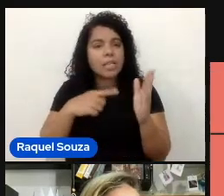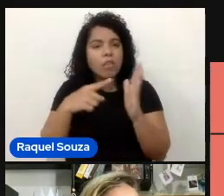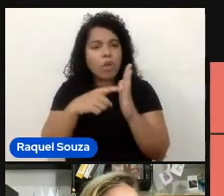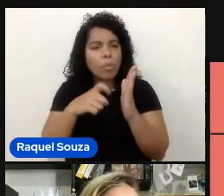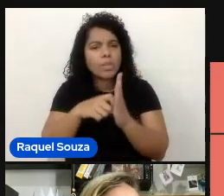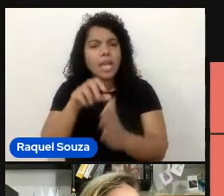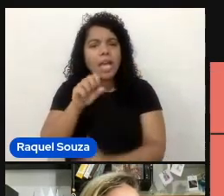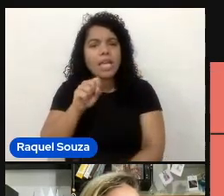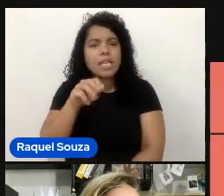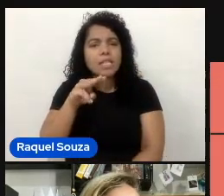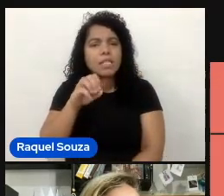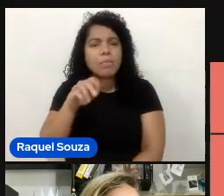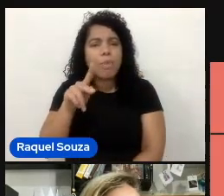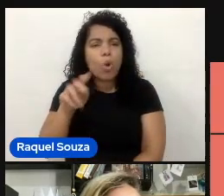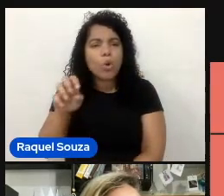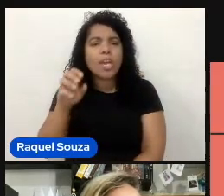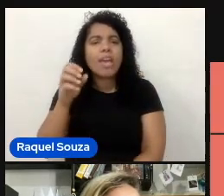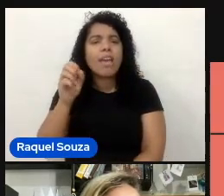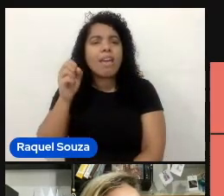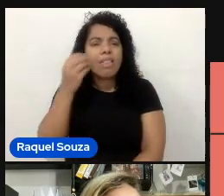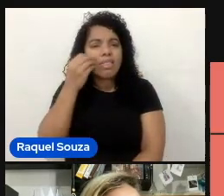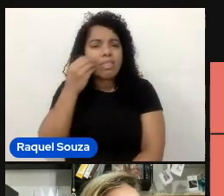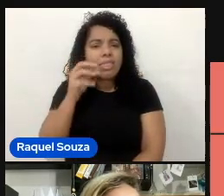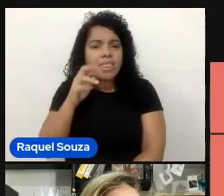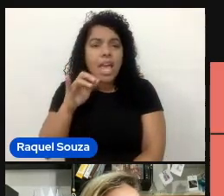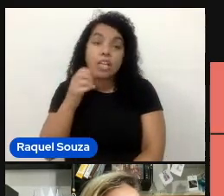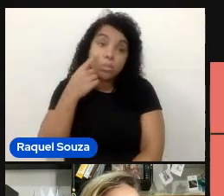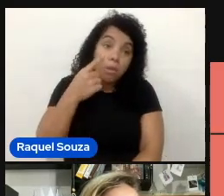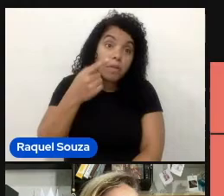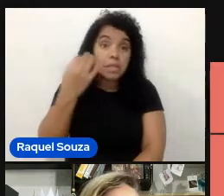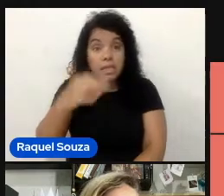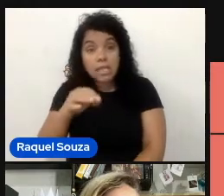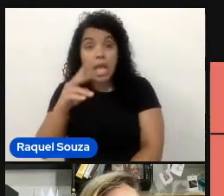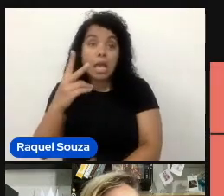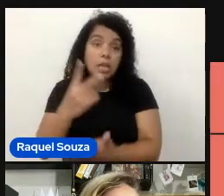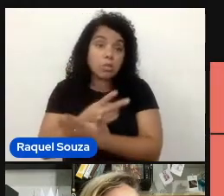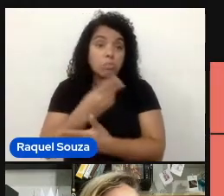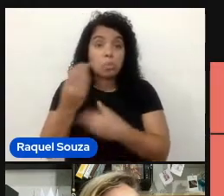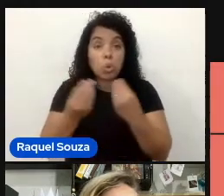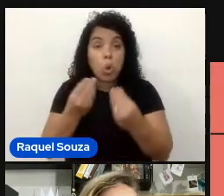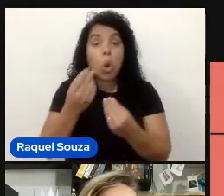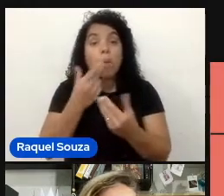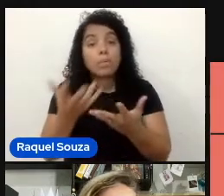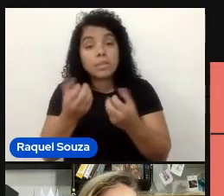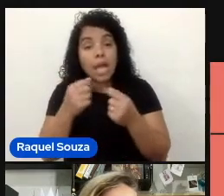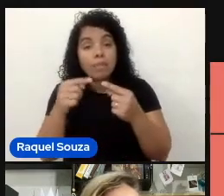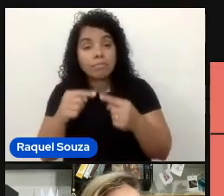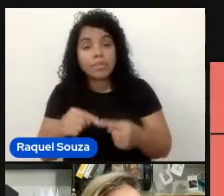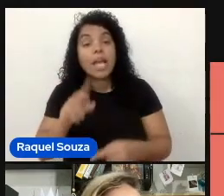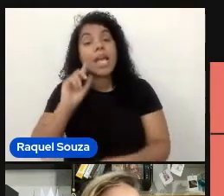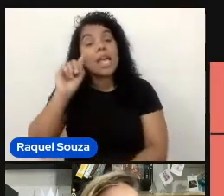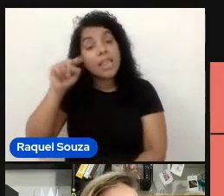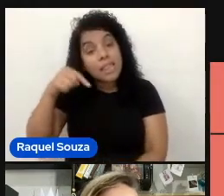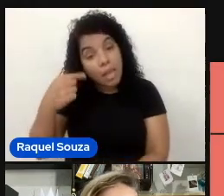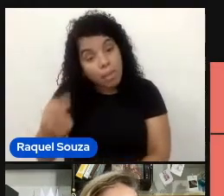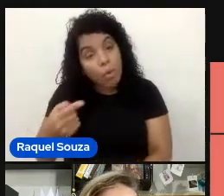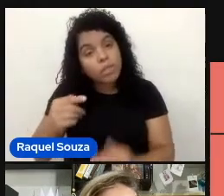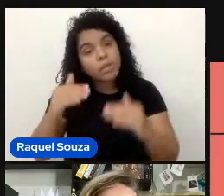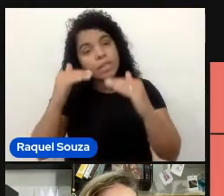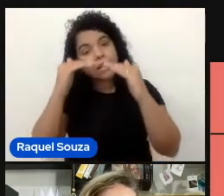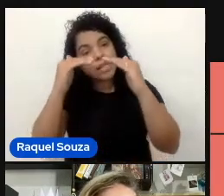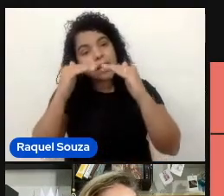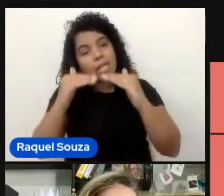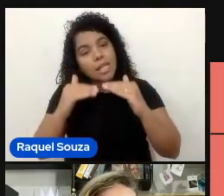para ver e tal, não sei o quê, tá certo, não tá, tá atendendo, não tá? Aí depois a gente vai descendo os níveis até